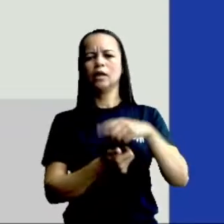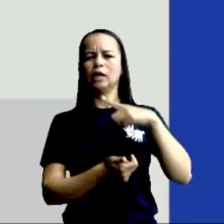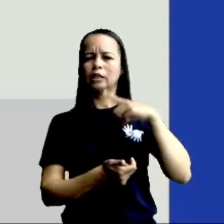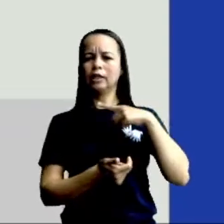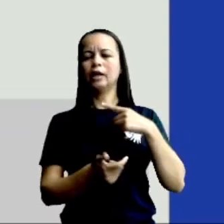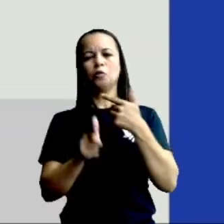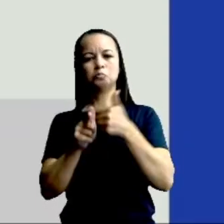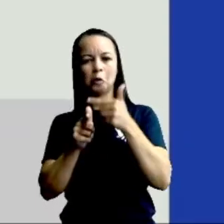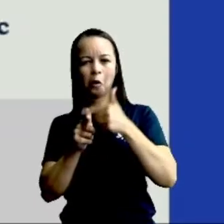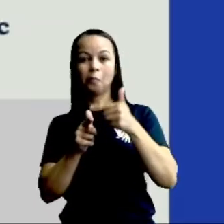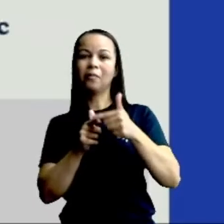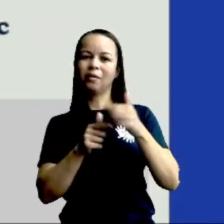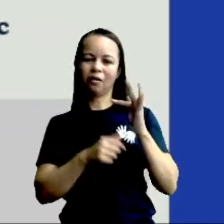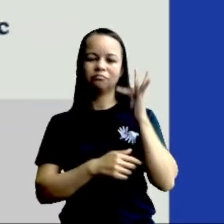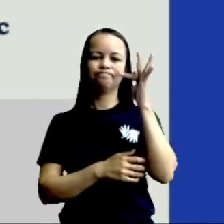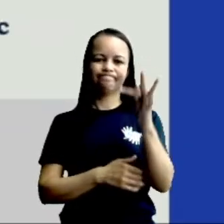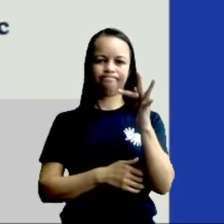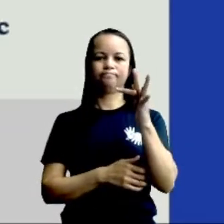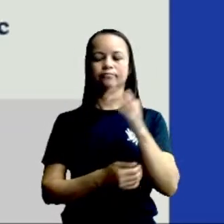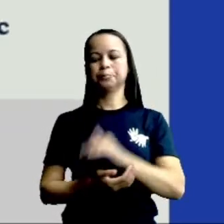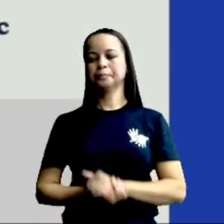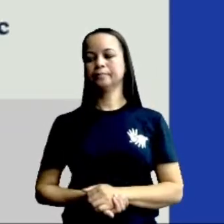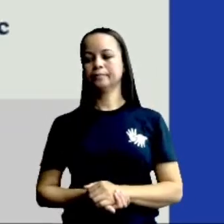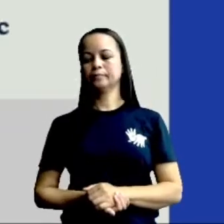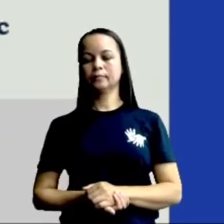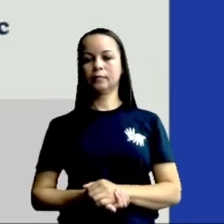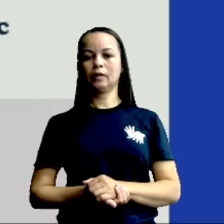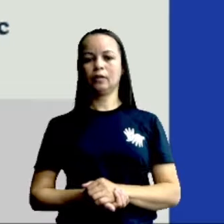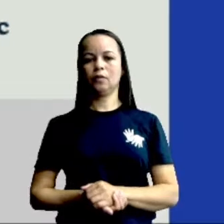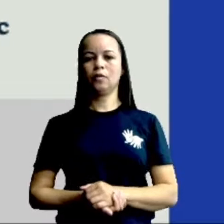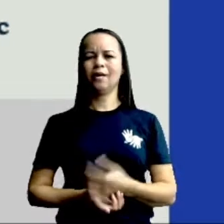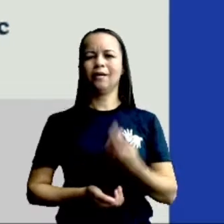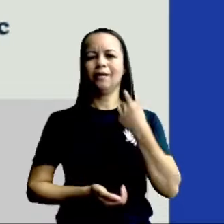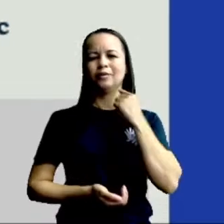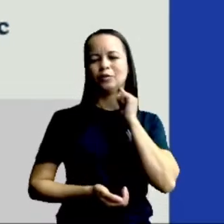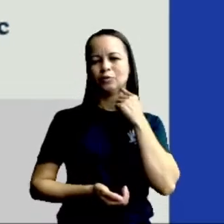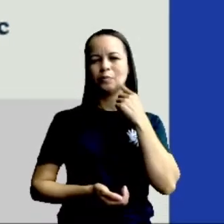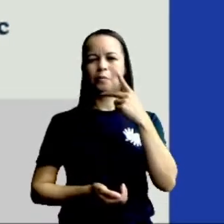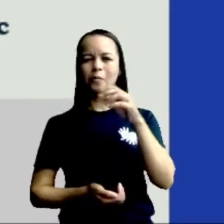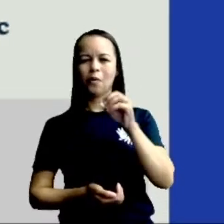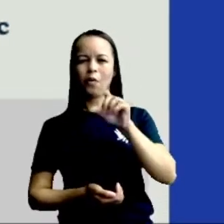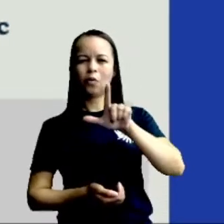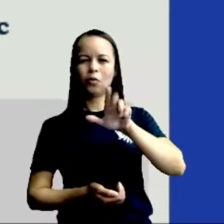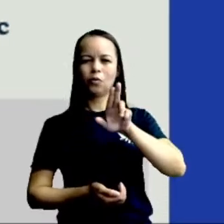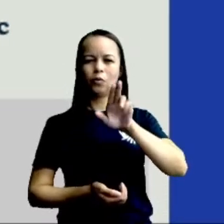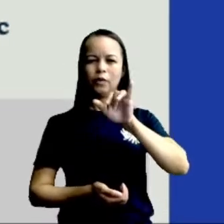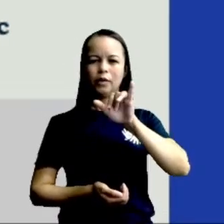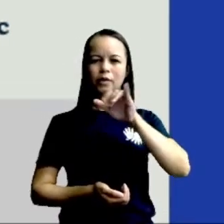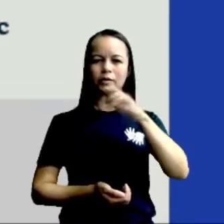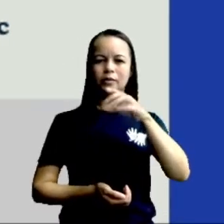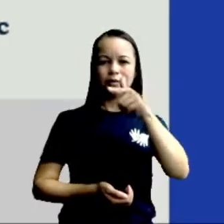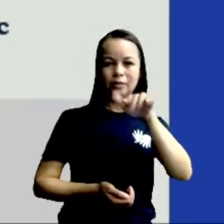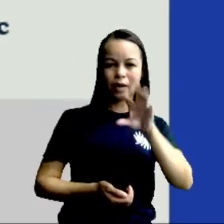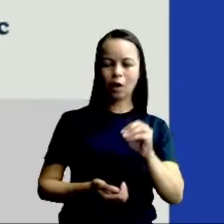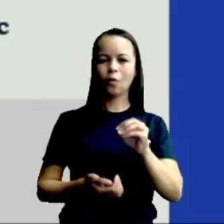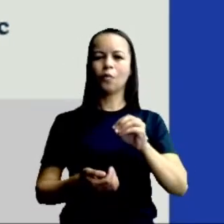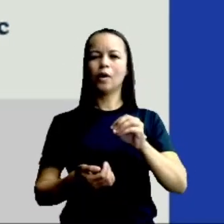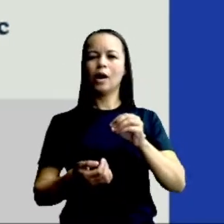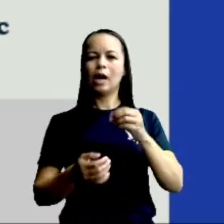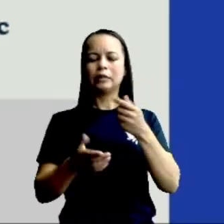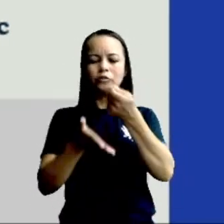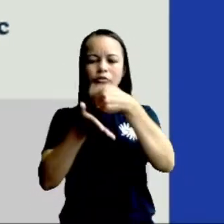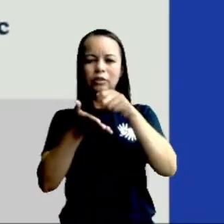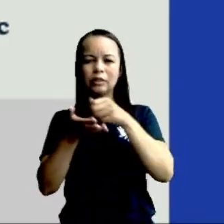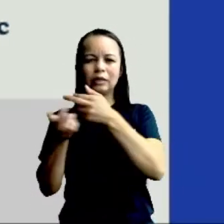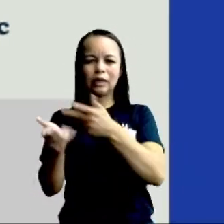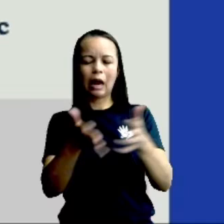consequências posteriores. Vamos lá. A poluição é descrita como a introdução de substâncias ou